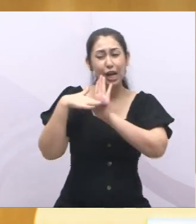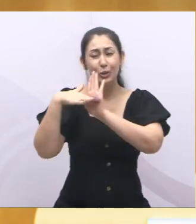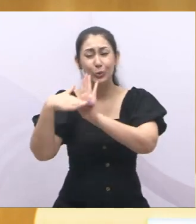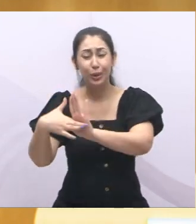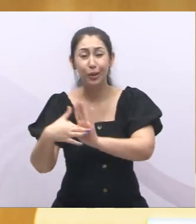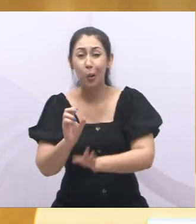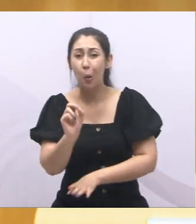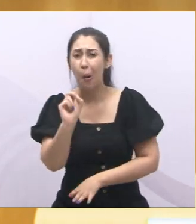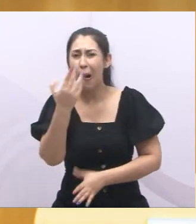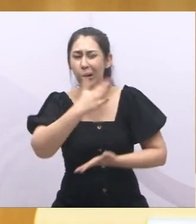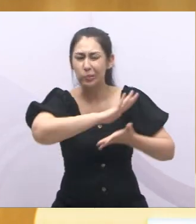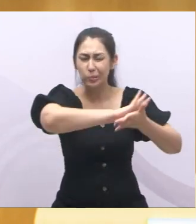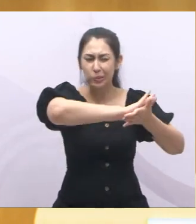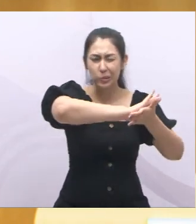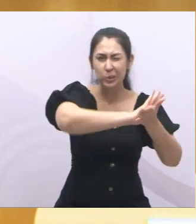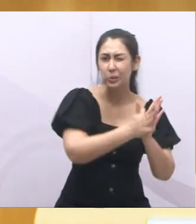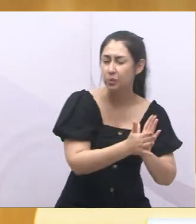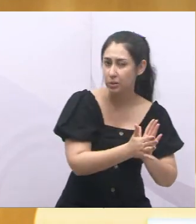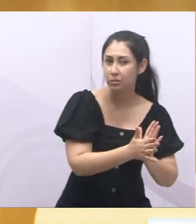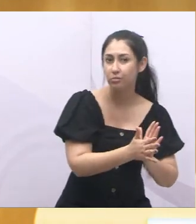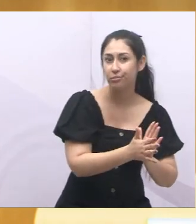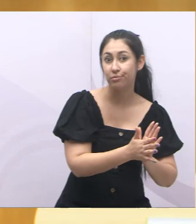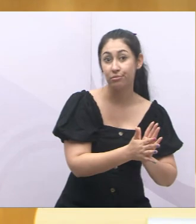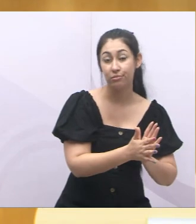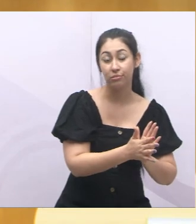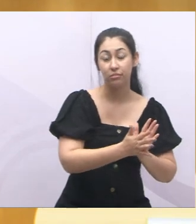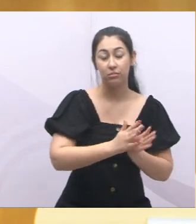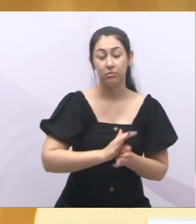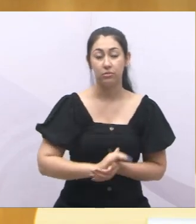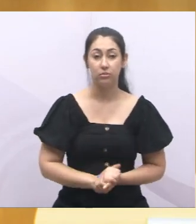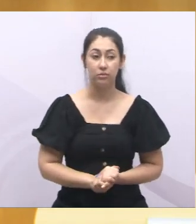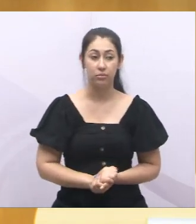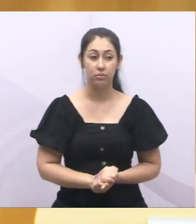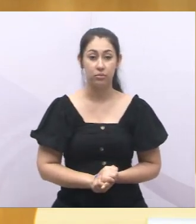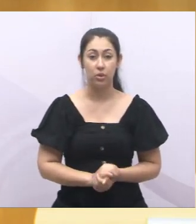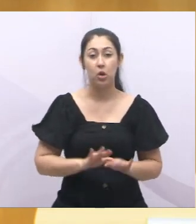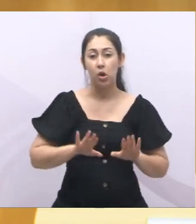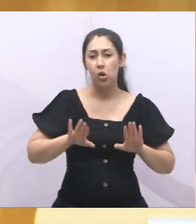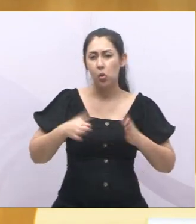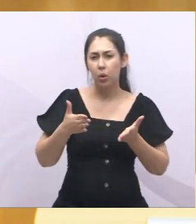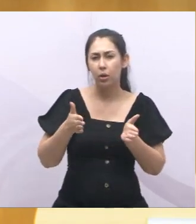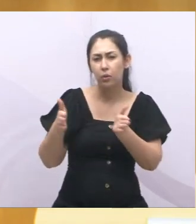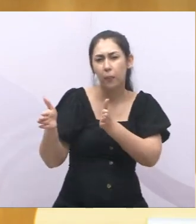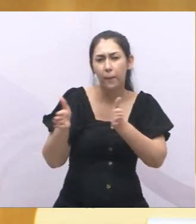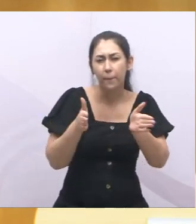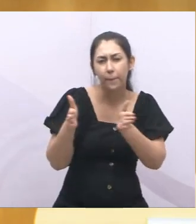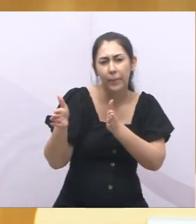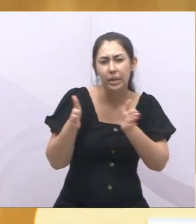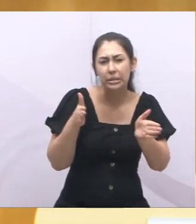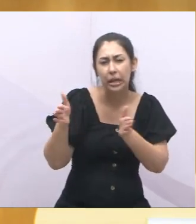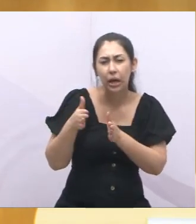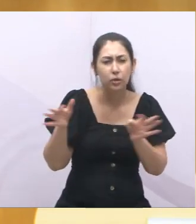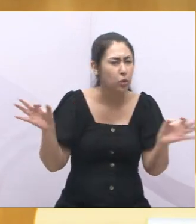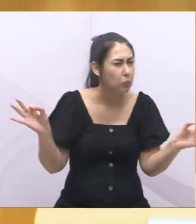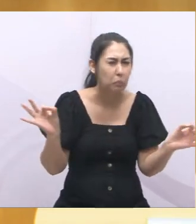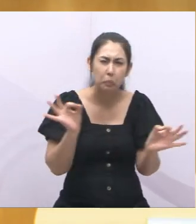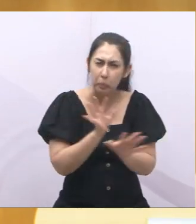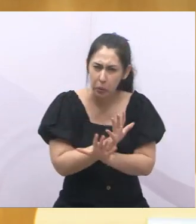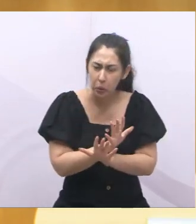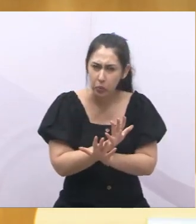destruindo alguns desses sonhos. Que ao final de 4 anos, ao sermos